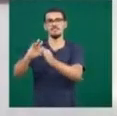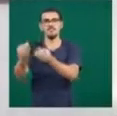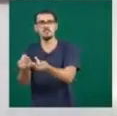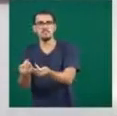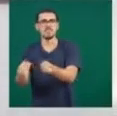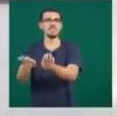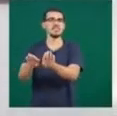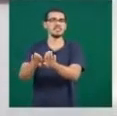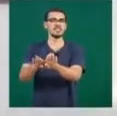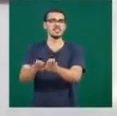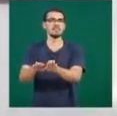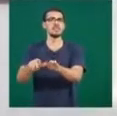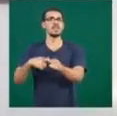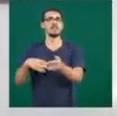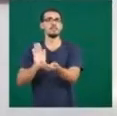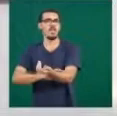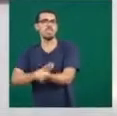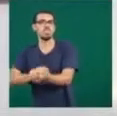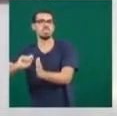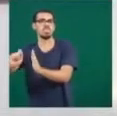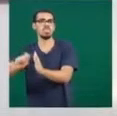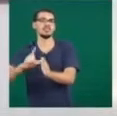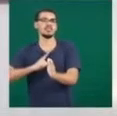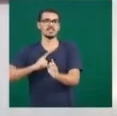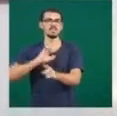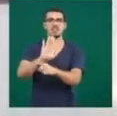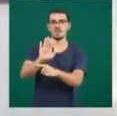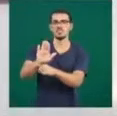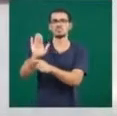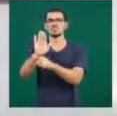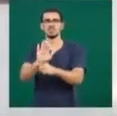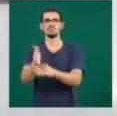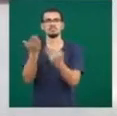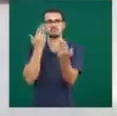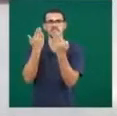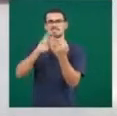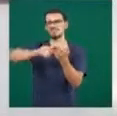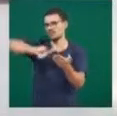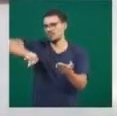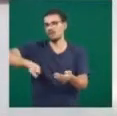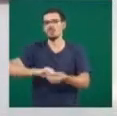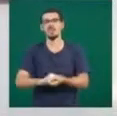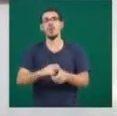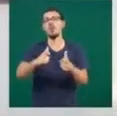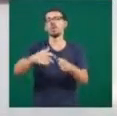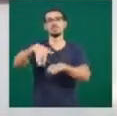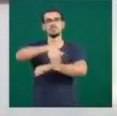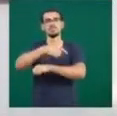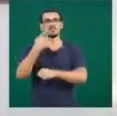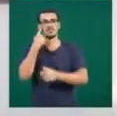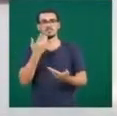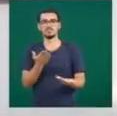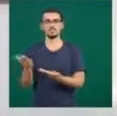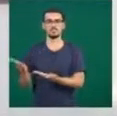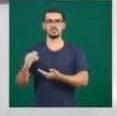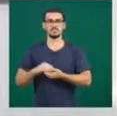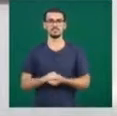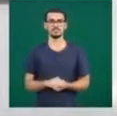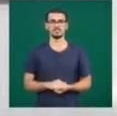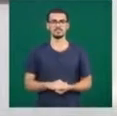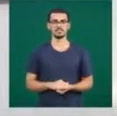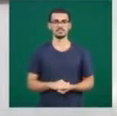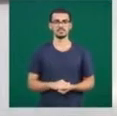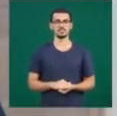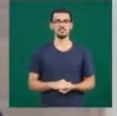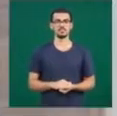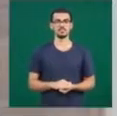também atendimento médico e psicossocial. O CAPS-AD vai funcionar na rua Genarino Casabona, número 826, no bairro Luizotti